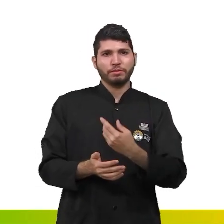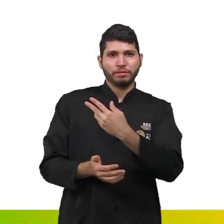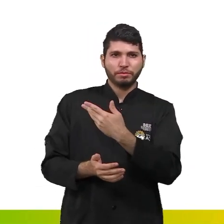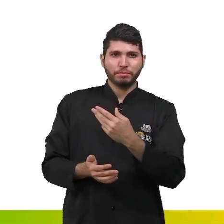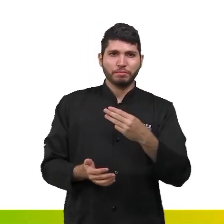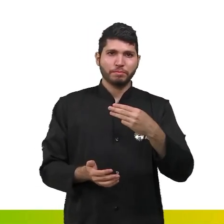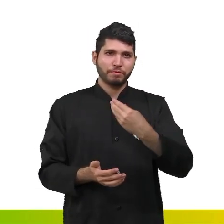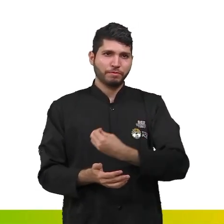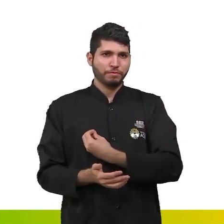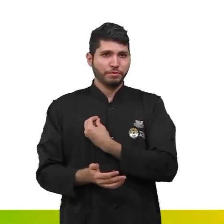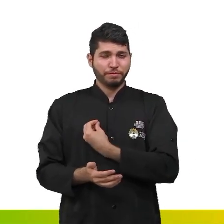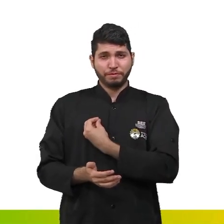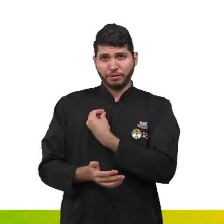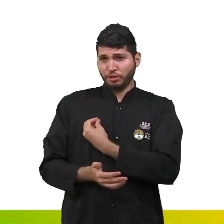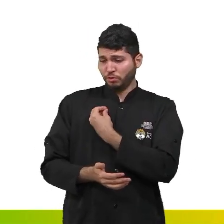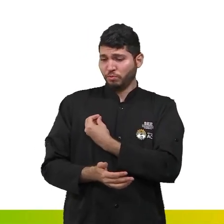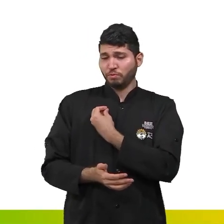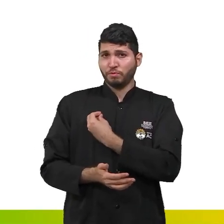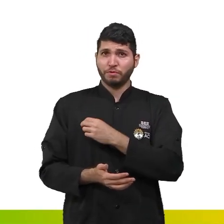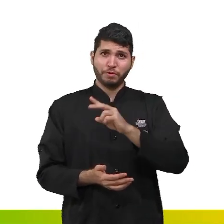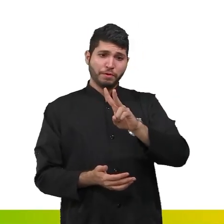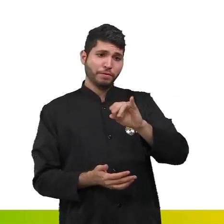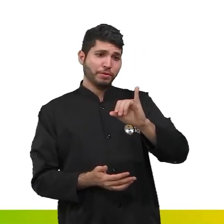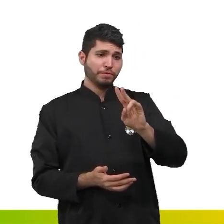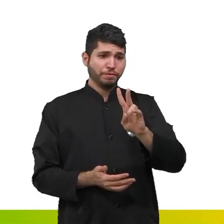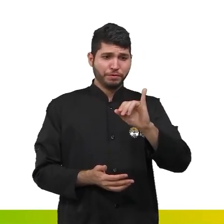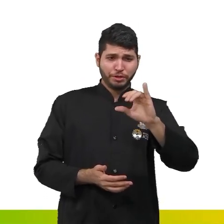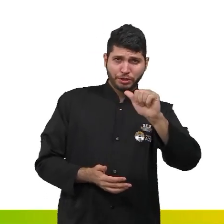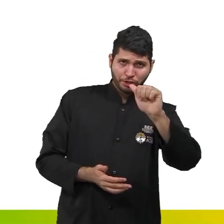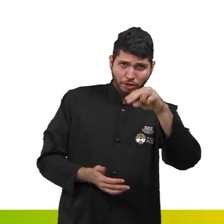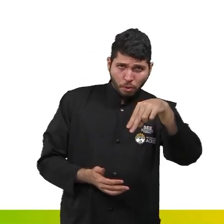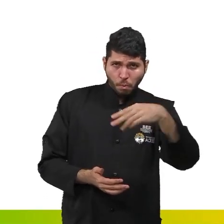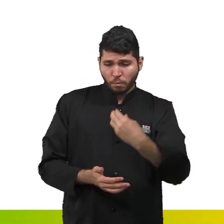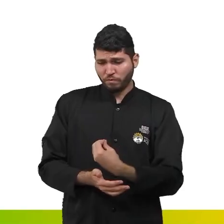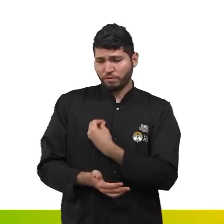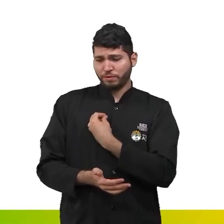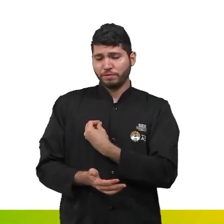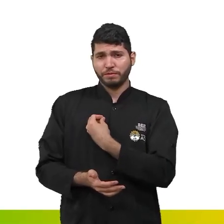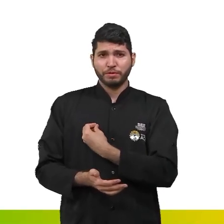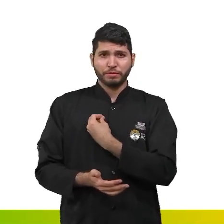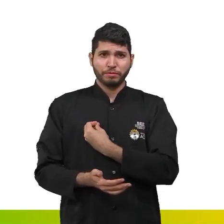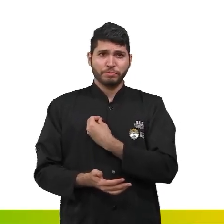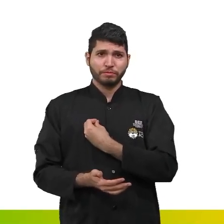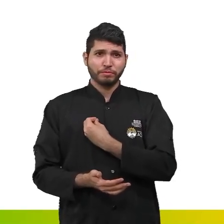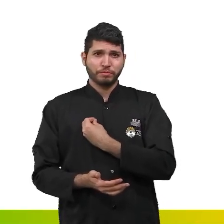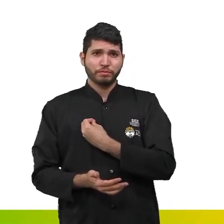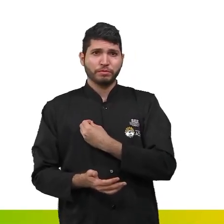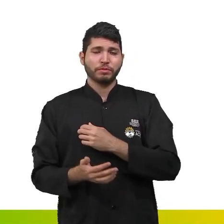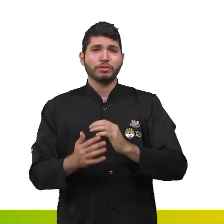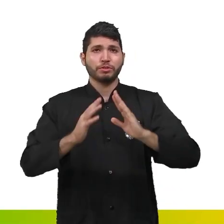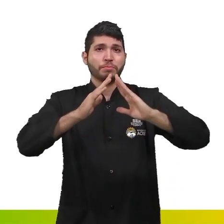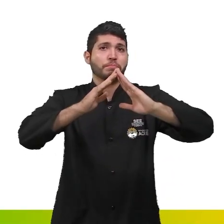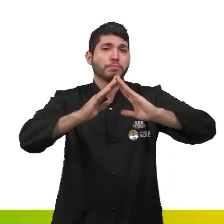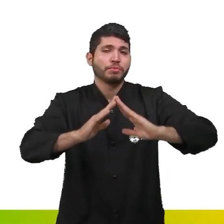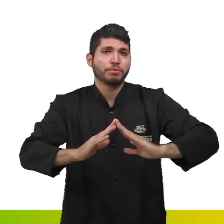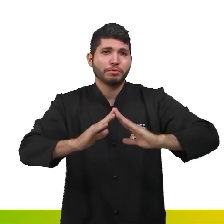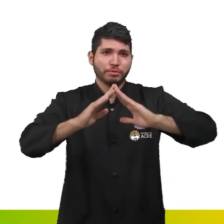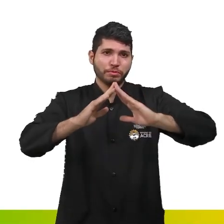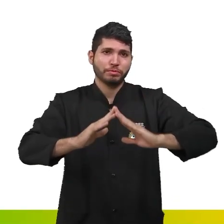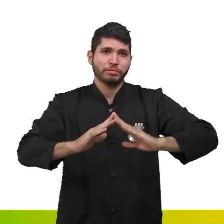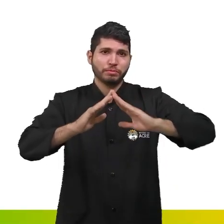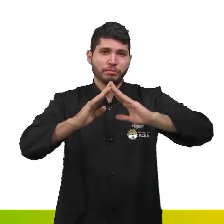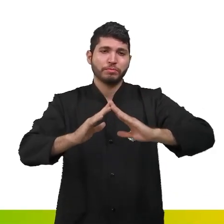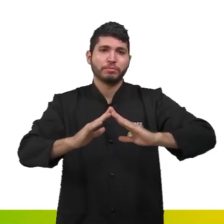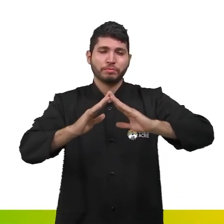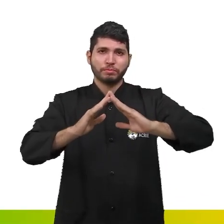observe que o verbo viver, que é de morar, de habitar, antes, ó, ele já está dizendo, antes, Irene,